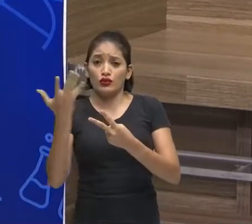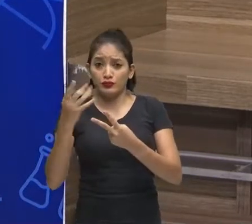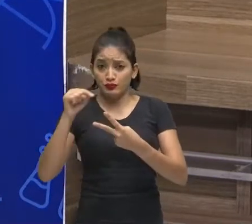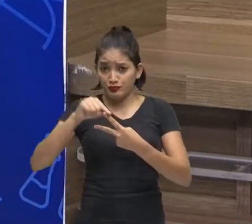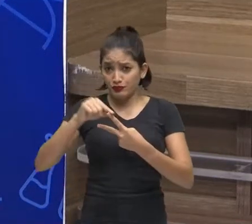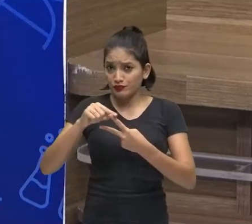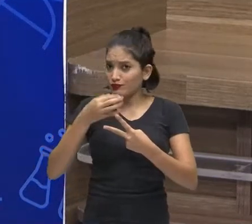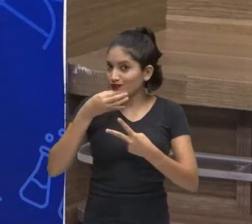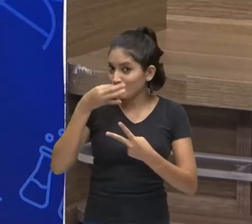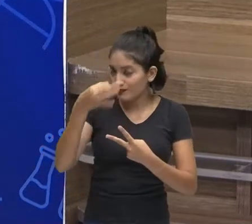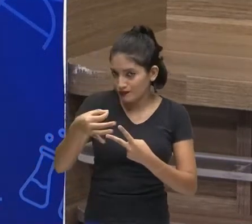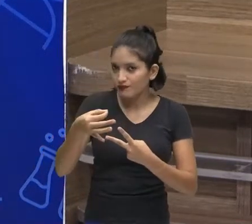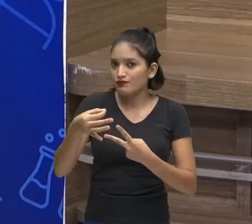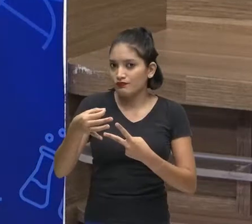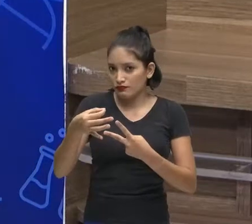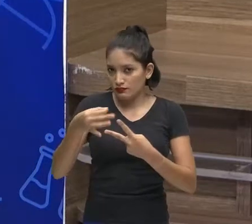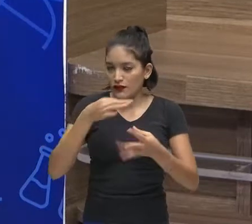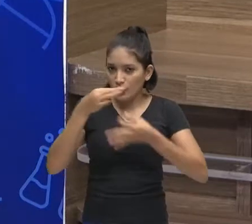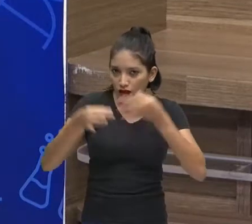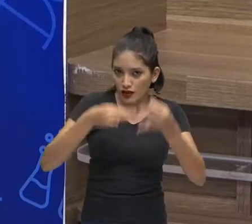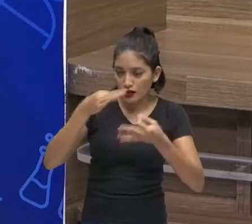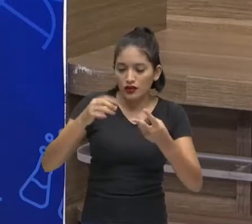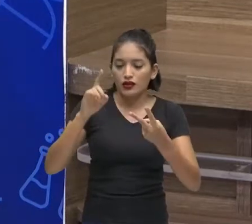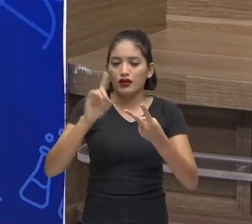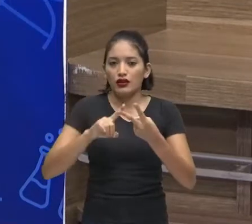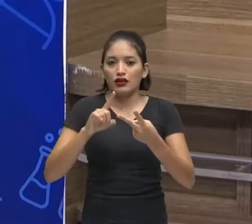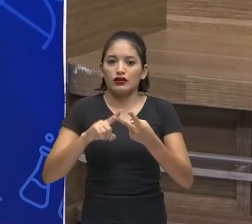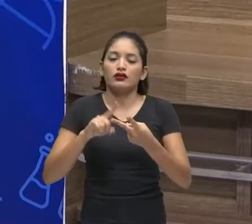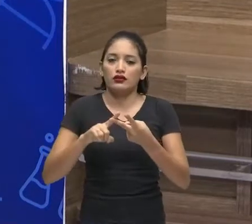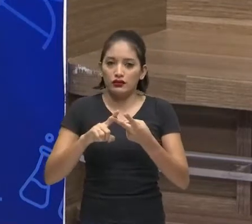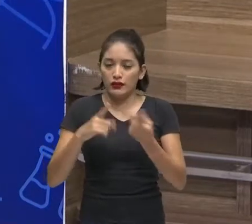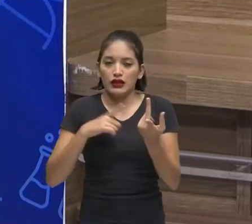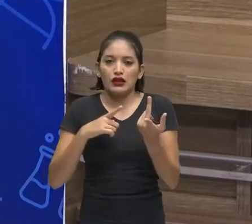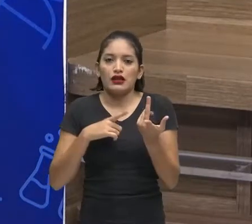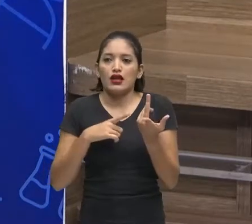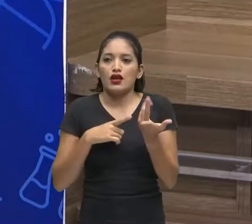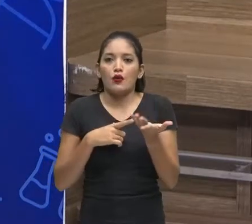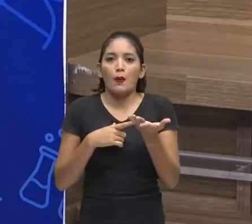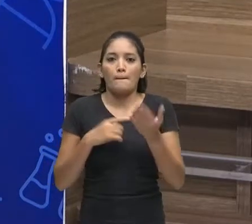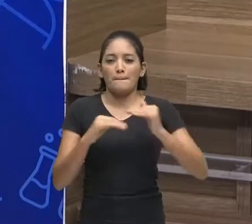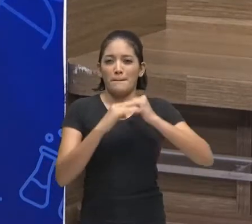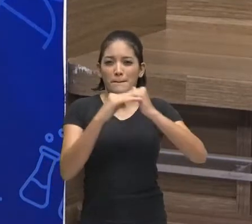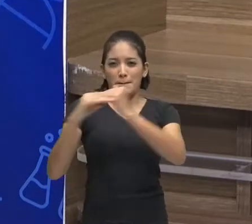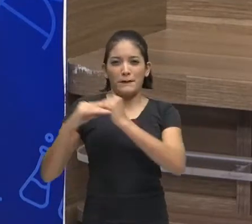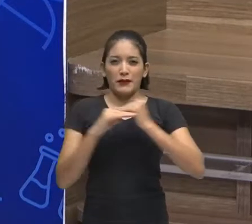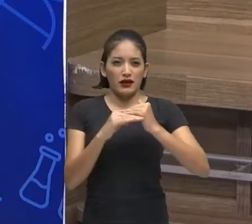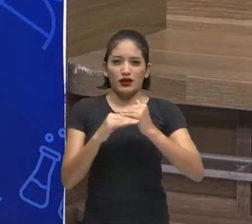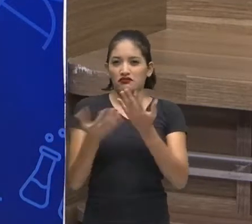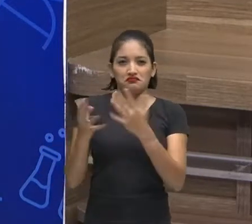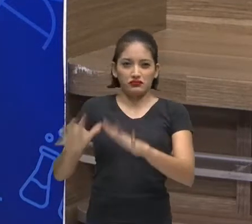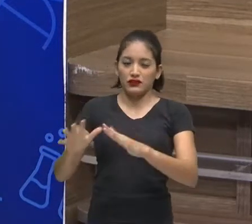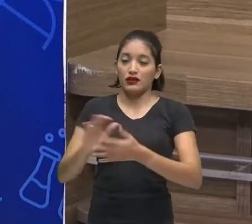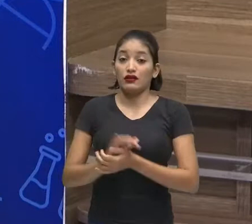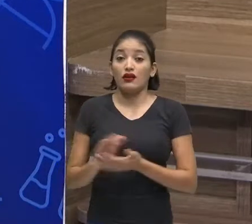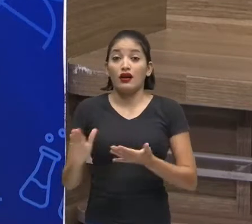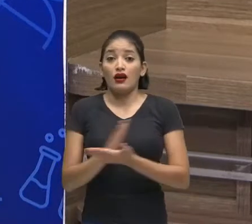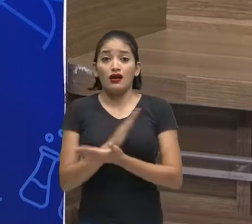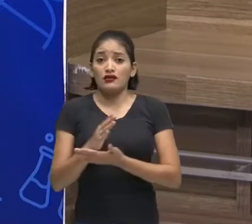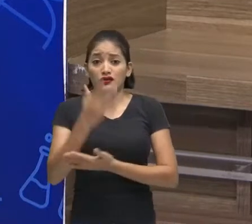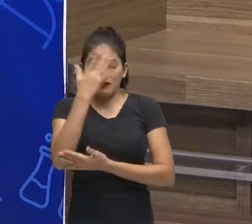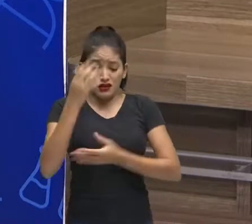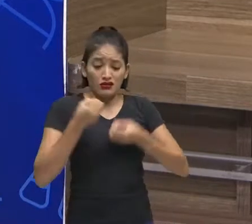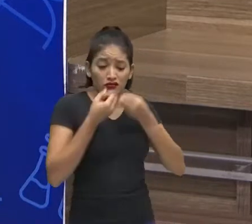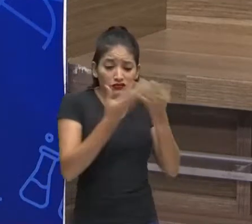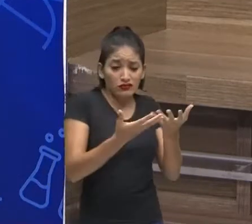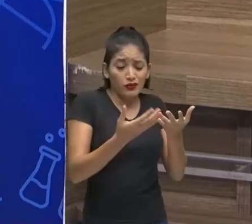criticado, não é? E não quer ser rotulado. Então, às vezes as pessoas deixam de falar por ter